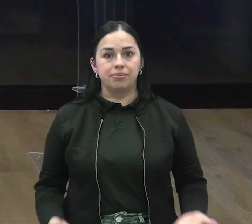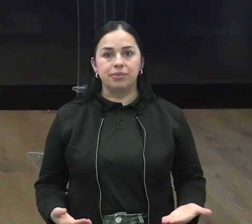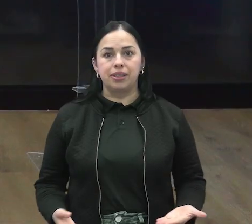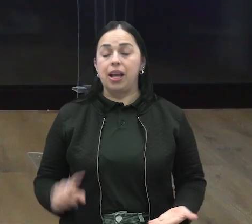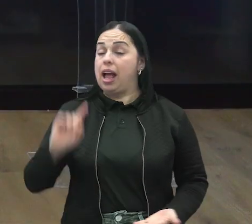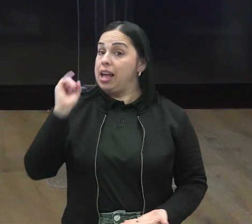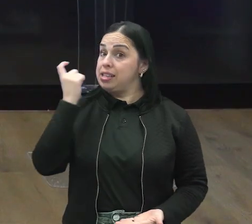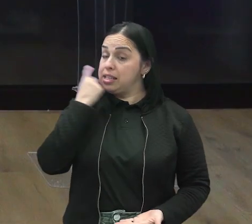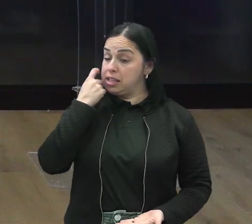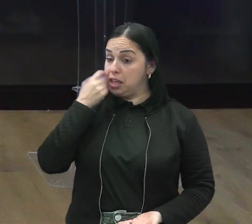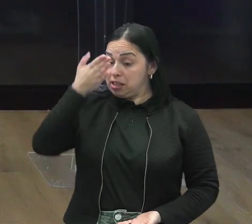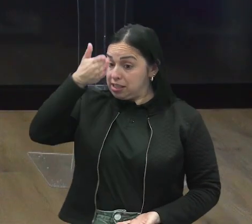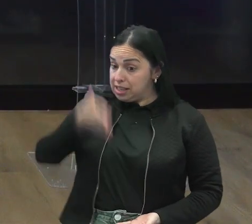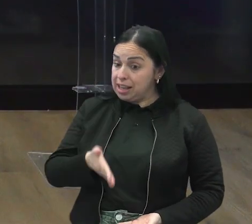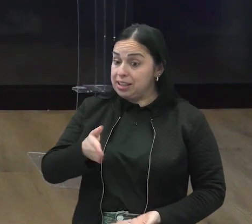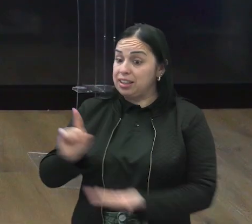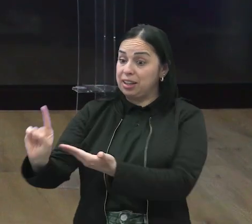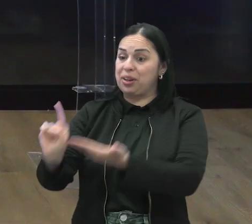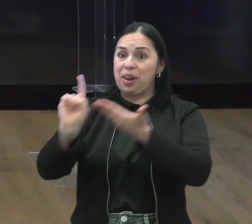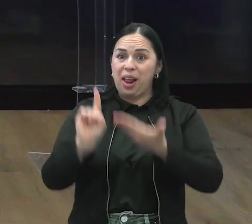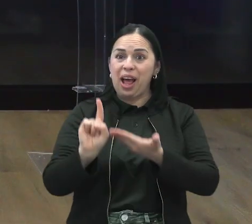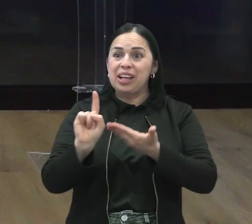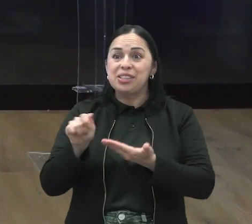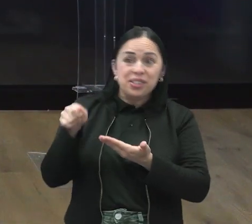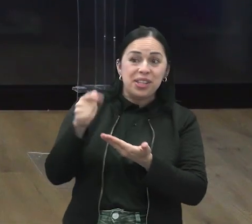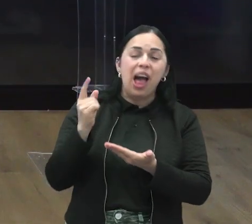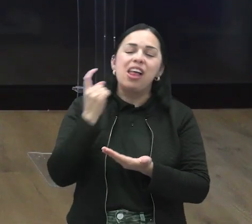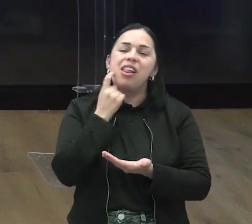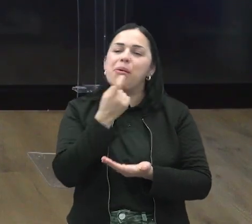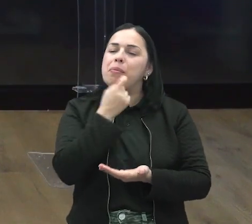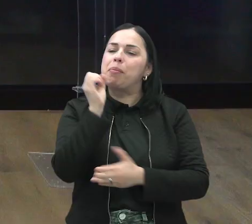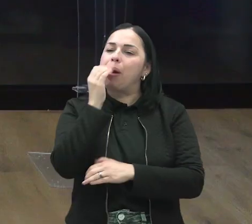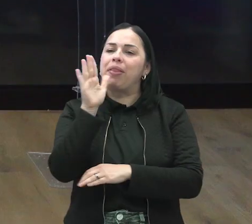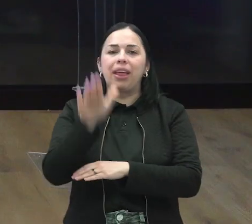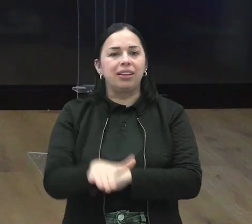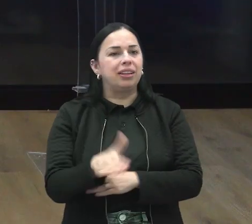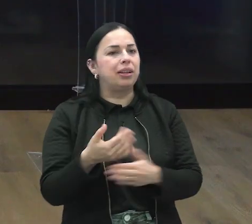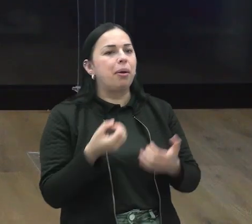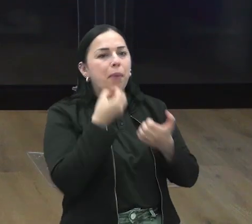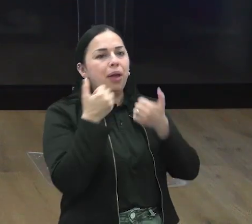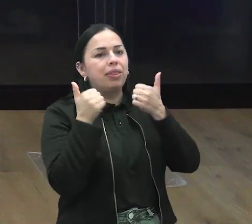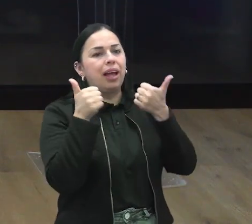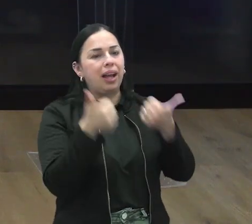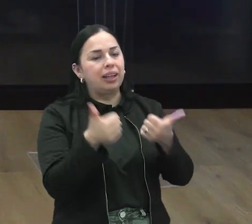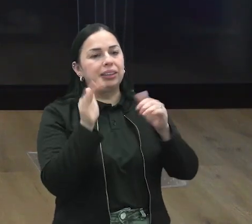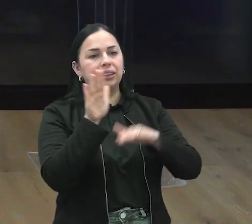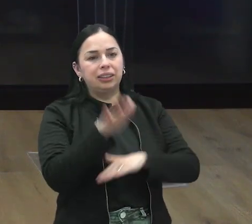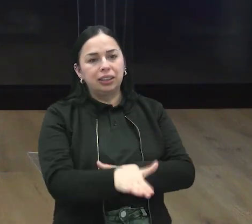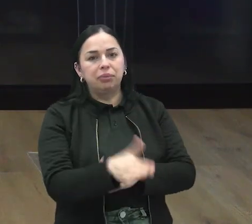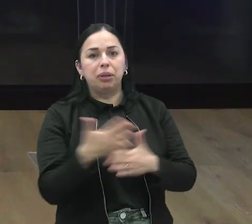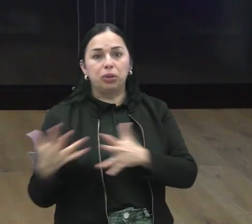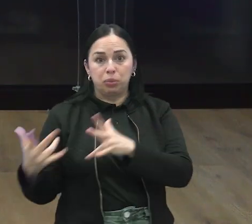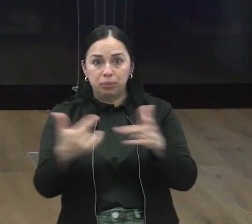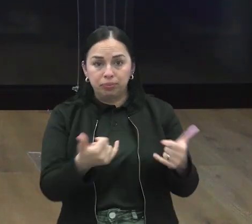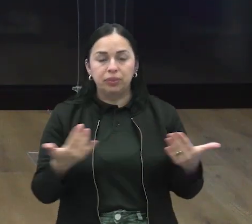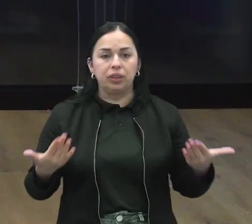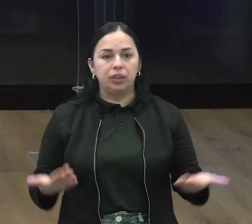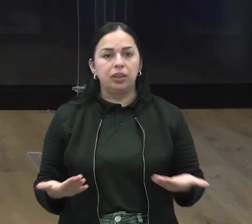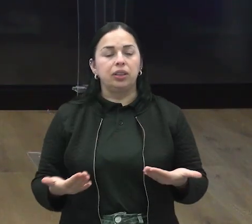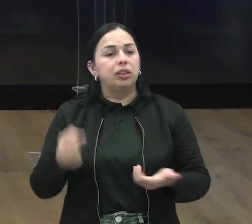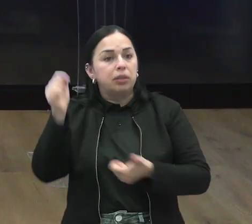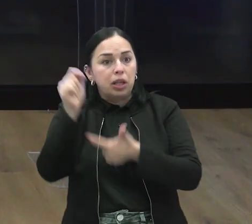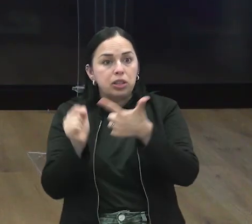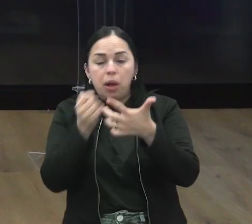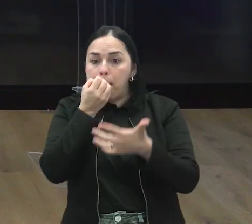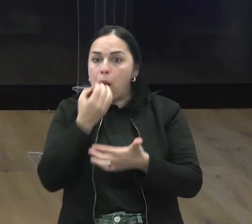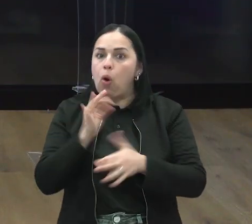Às sextas-feiras temos Luísa Minas. Tudo bem, Luísa? Boa tarde. E aí, Fran, boa tarde para todo mundo. Olha, muita coisa boa